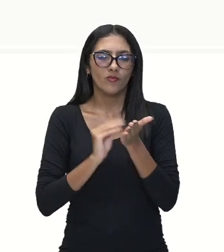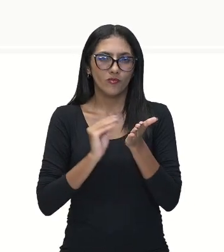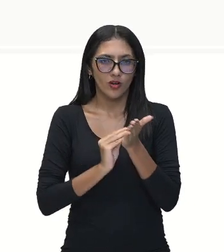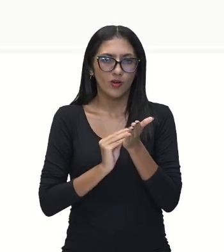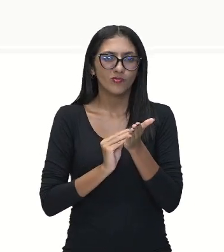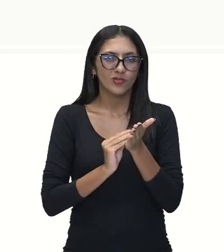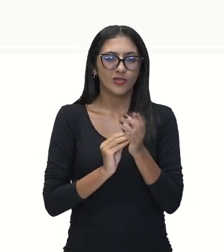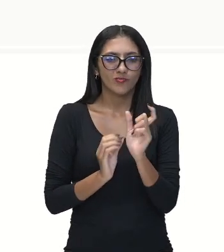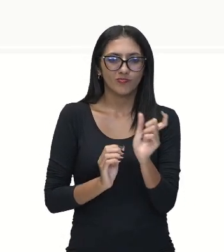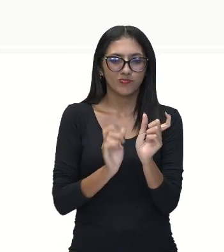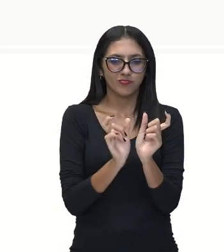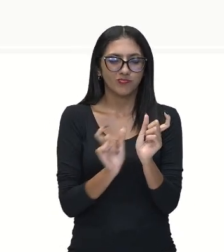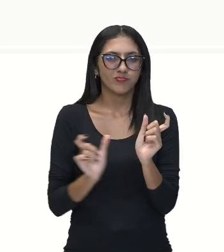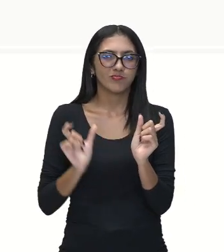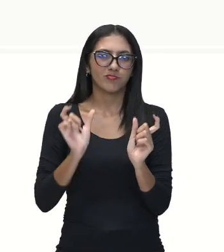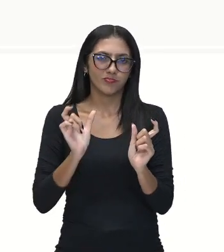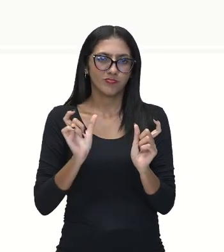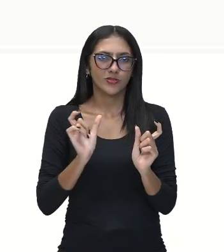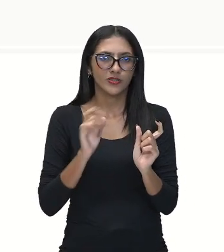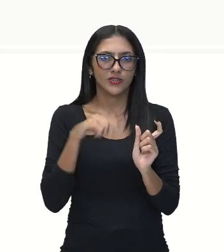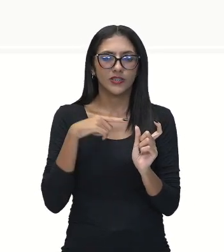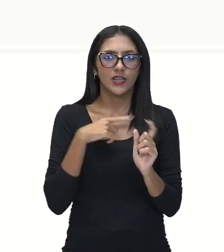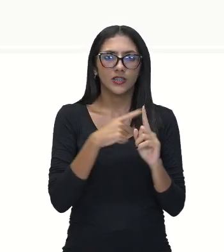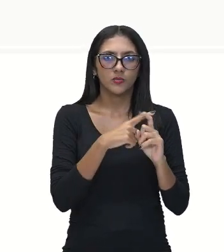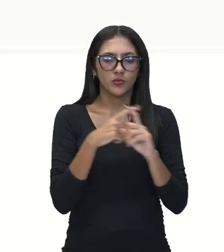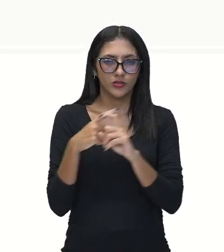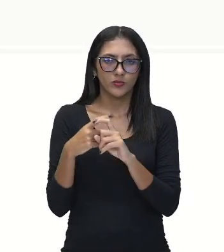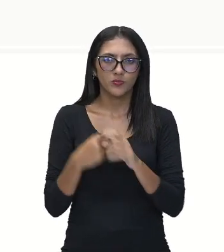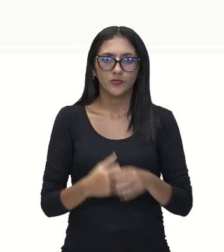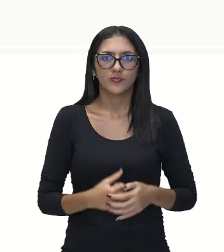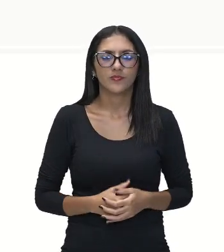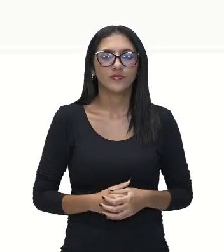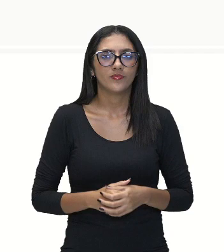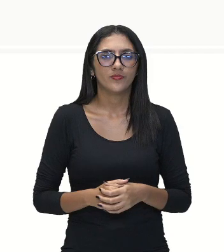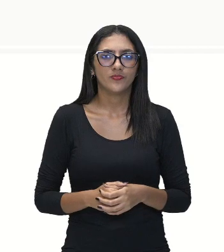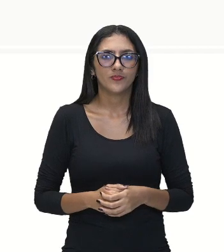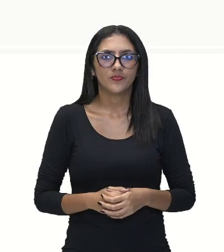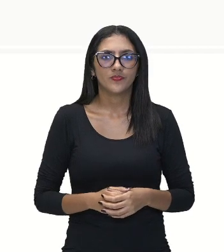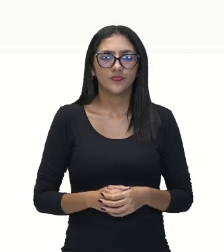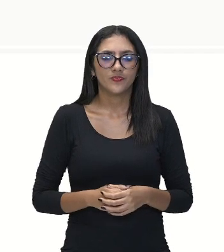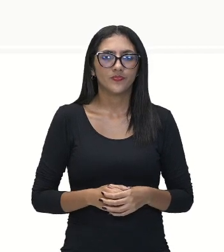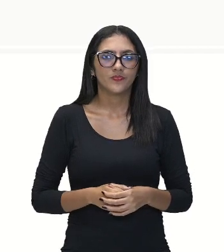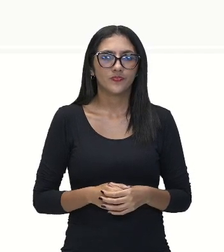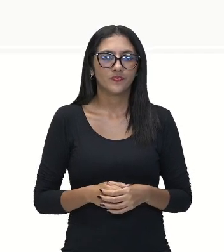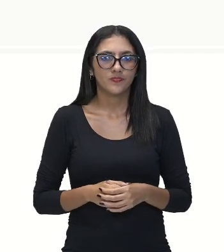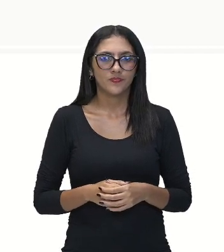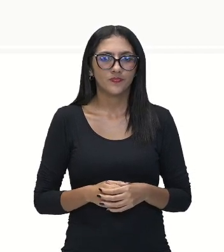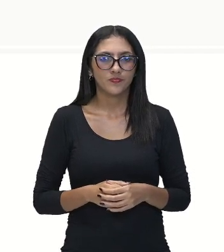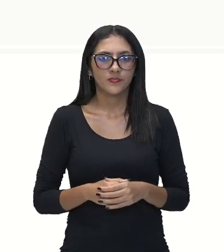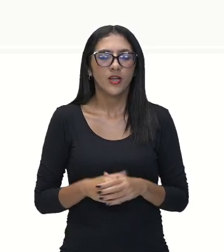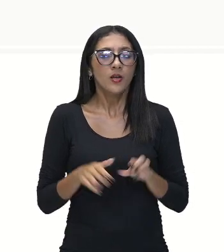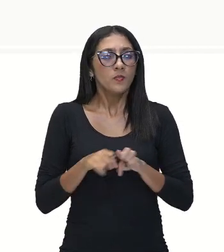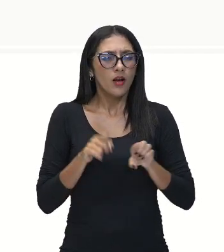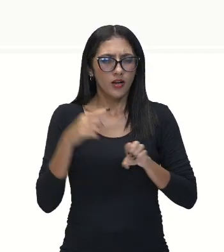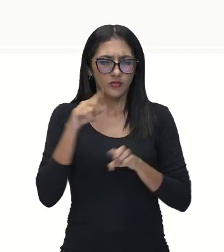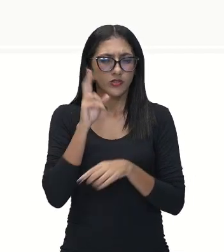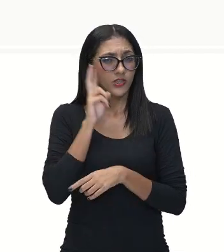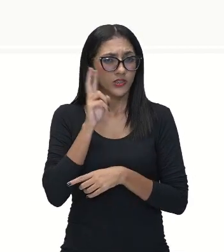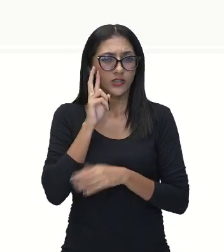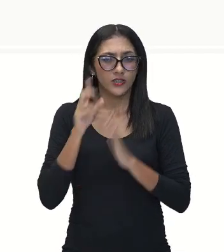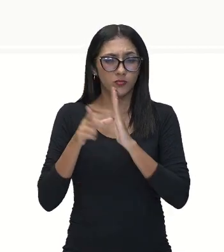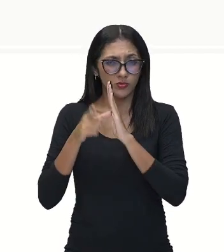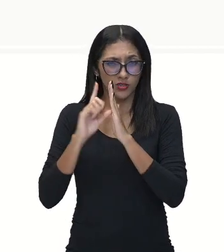né desses termos desconhecidos bom pessoal mas eu comecei a aula dizendo para você